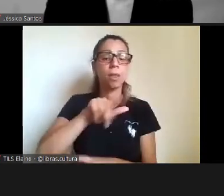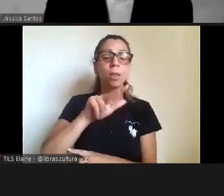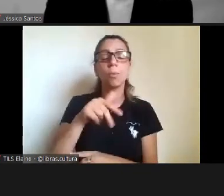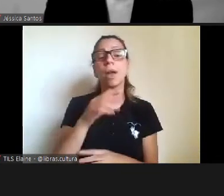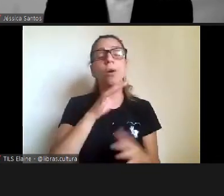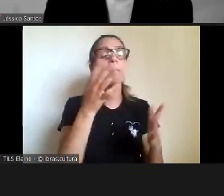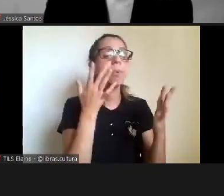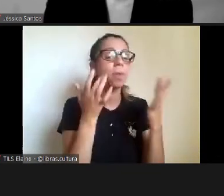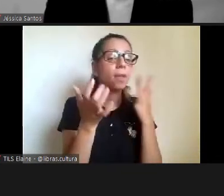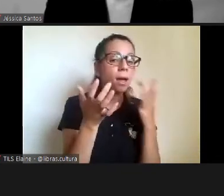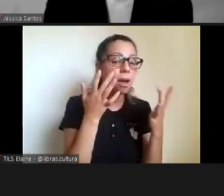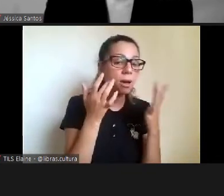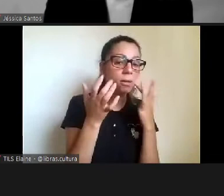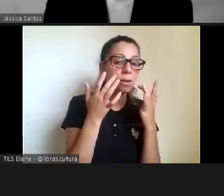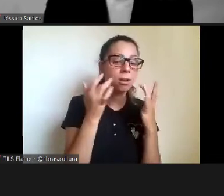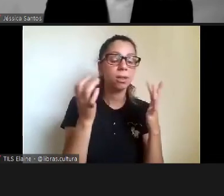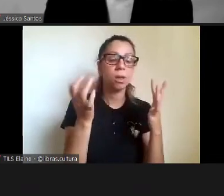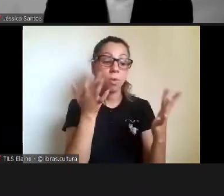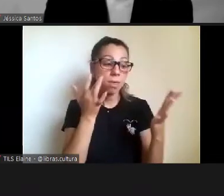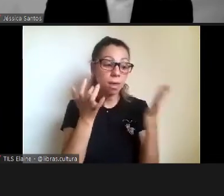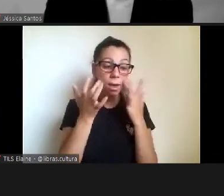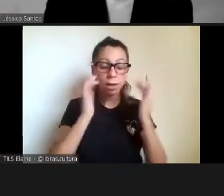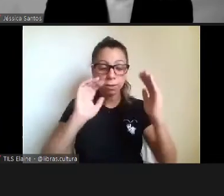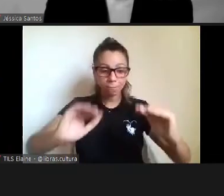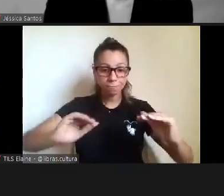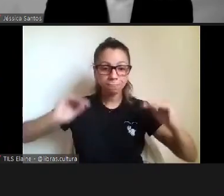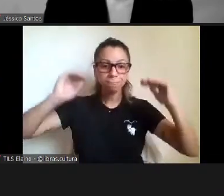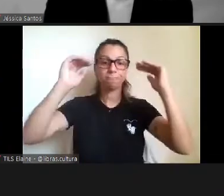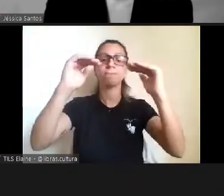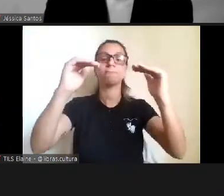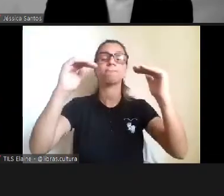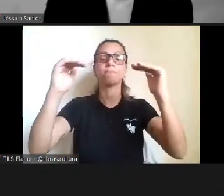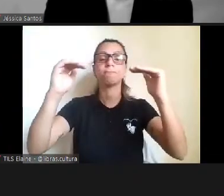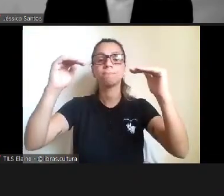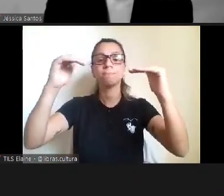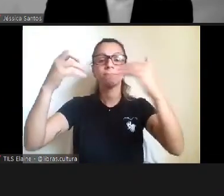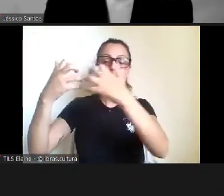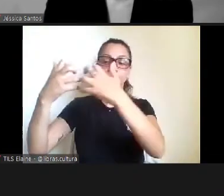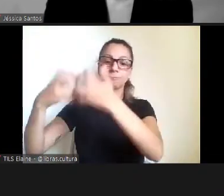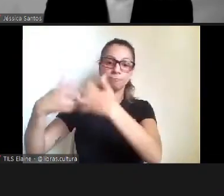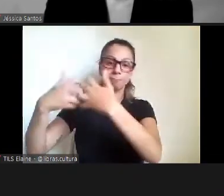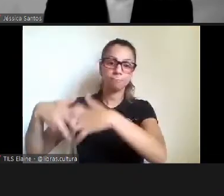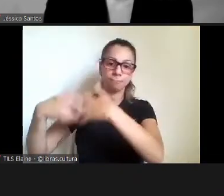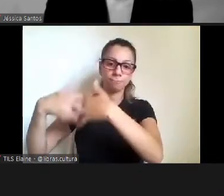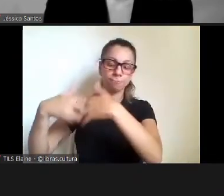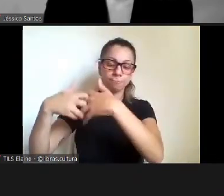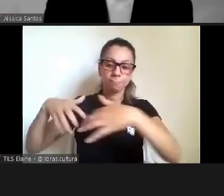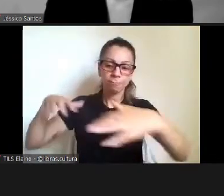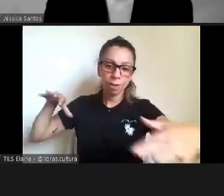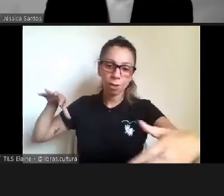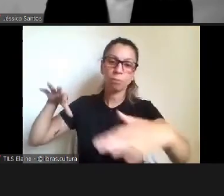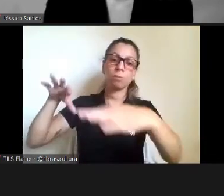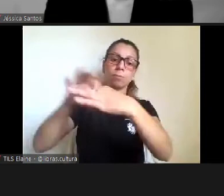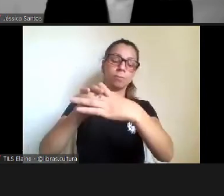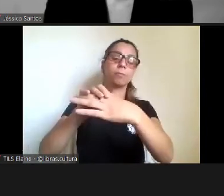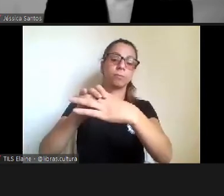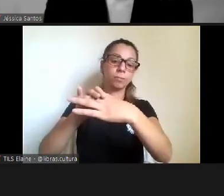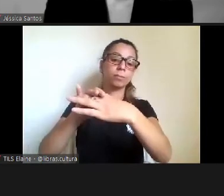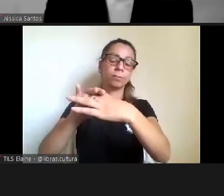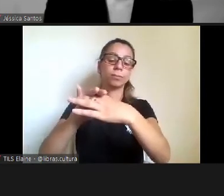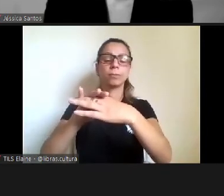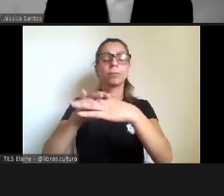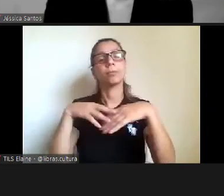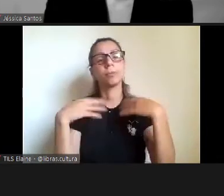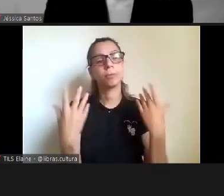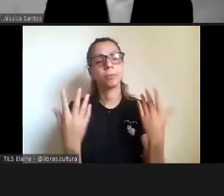teatro, né? O teatro, acho que é o topo disso, a máxima disso, né? Que o público conclui aquilo que foi começado. Então, assim, depois que eu